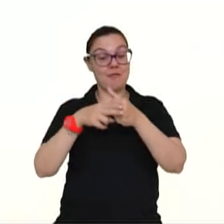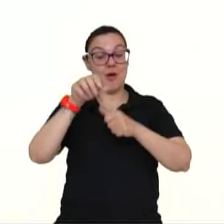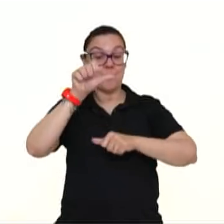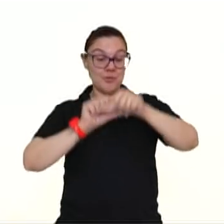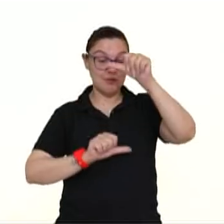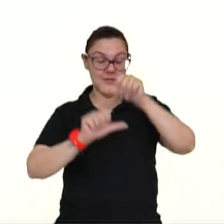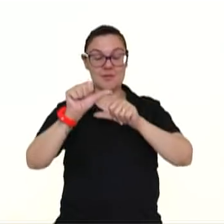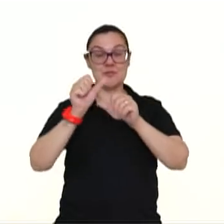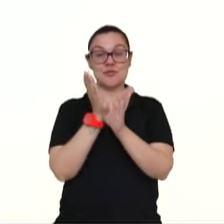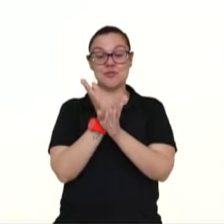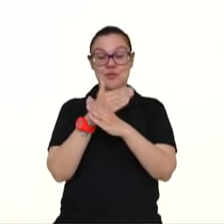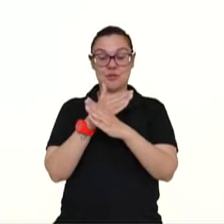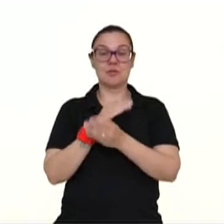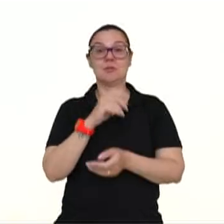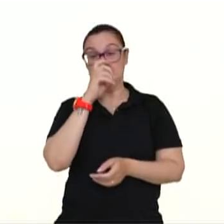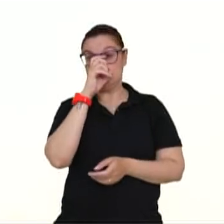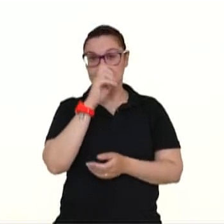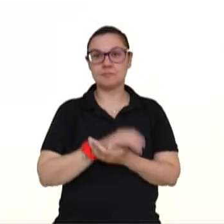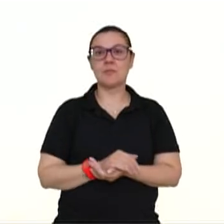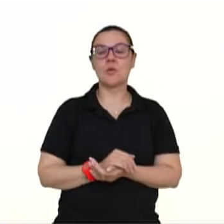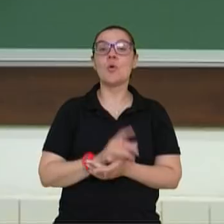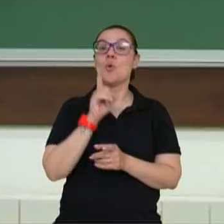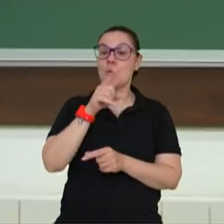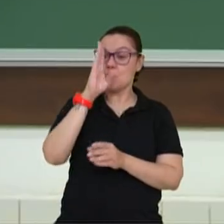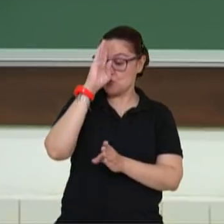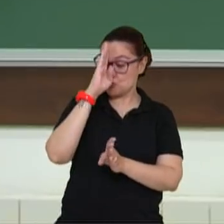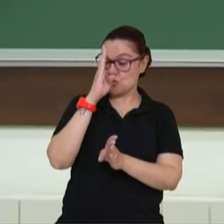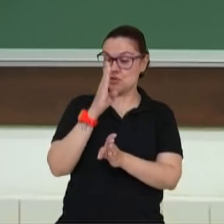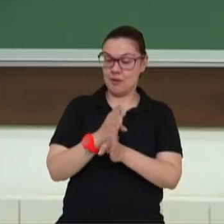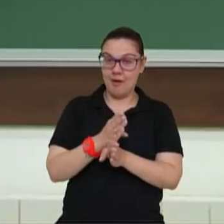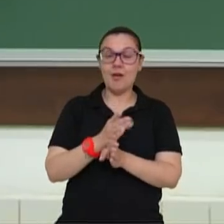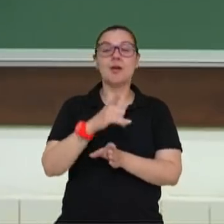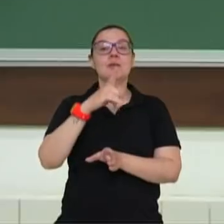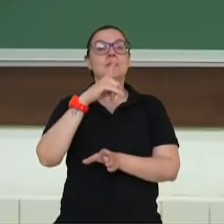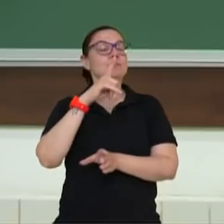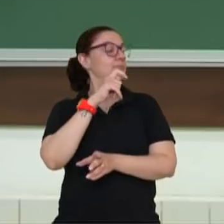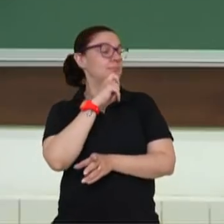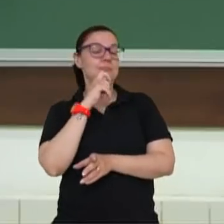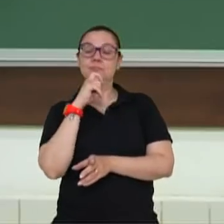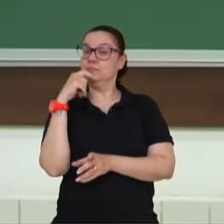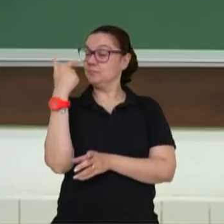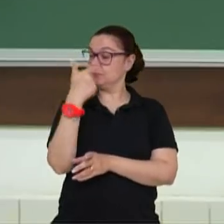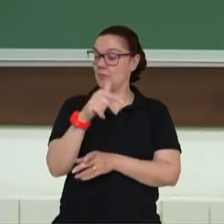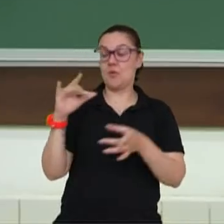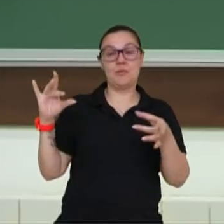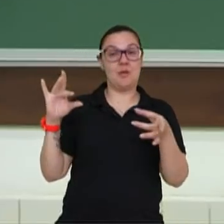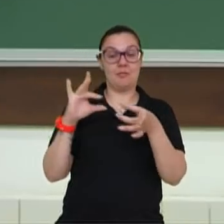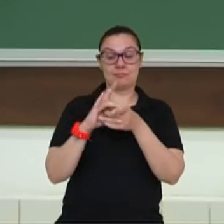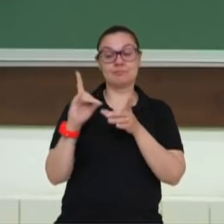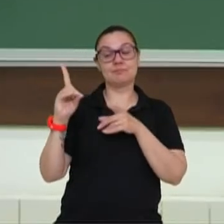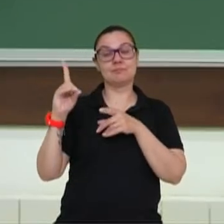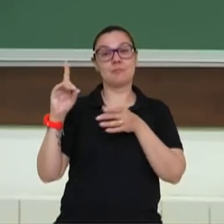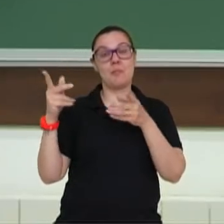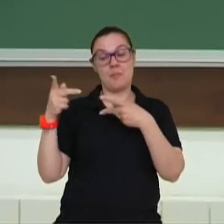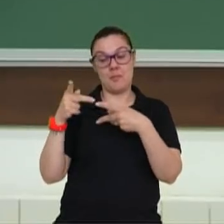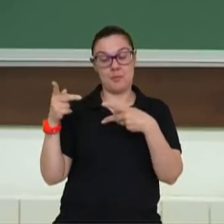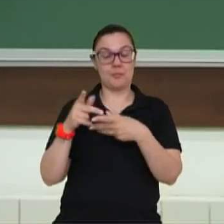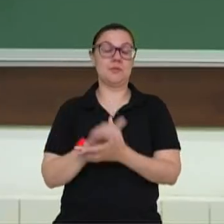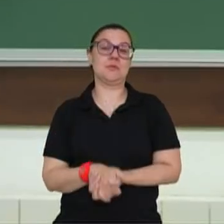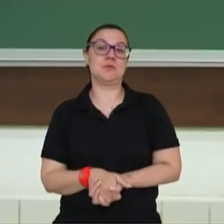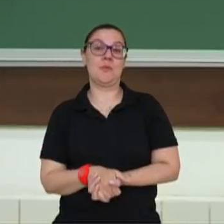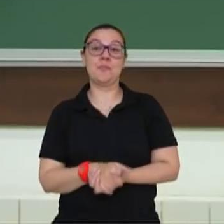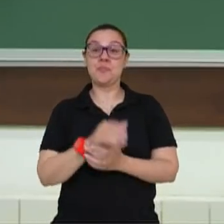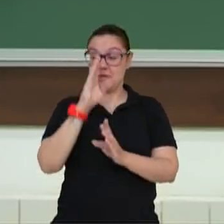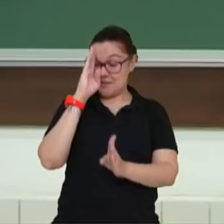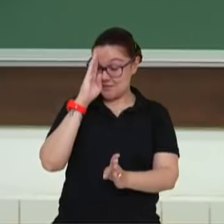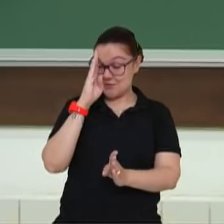transitivo indireto. O verbo transitivo direto é sem preposição. O verbo transitivo indireto é